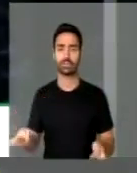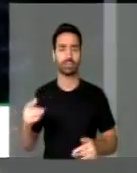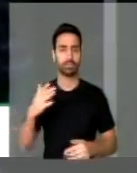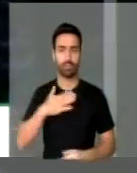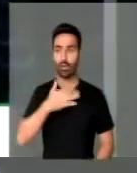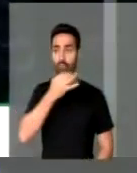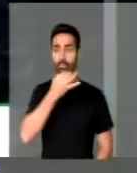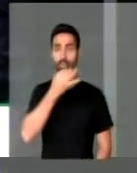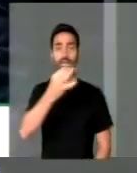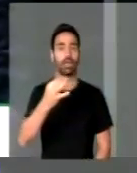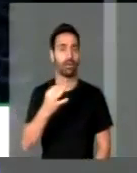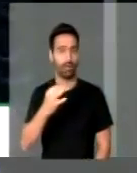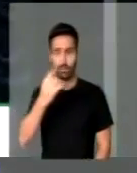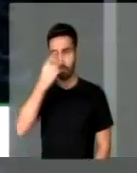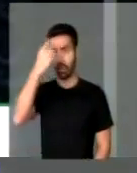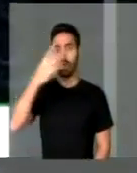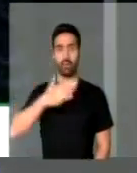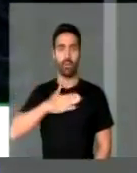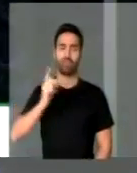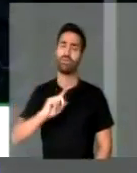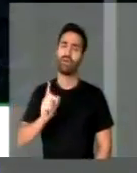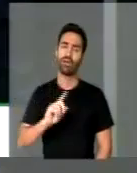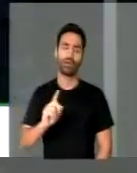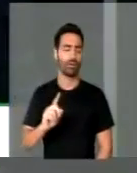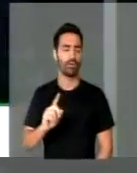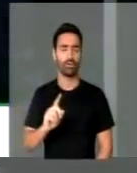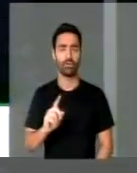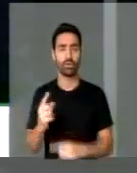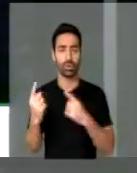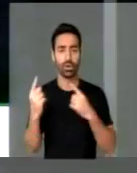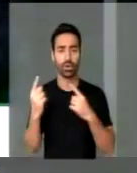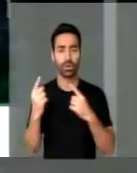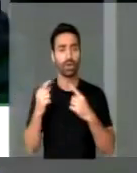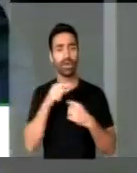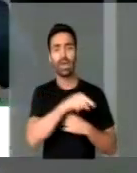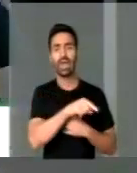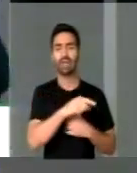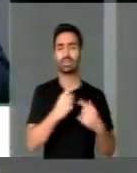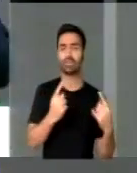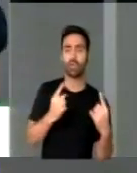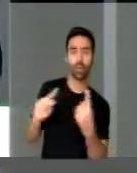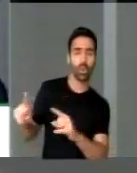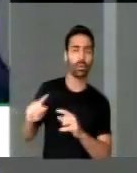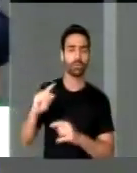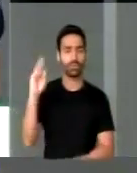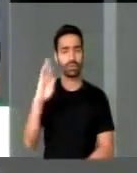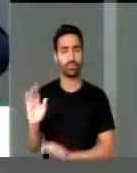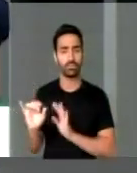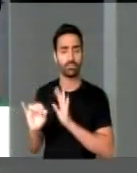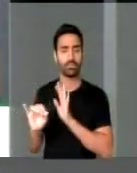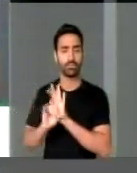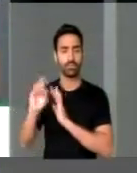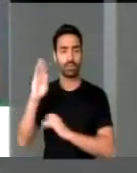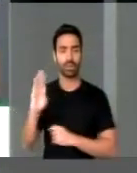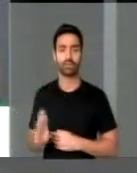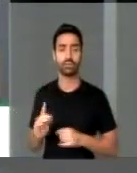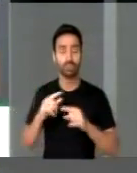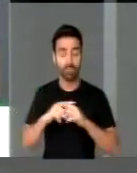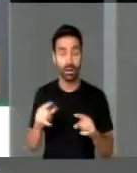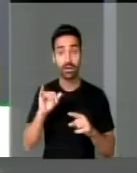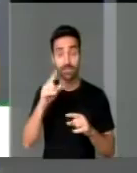ideológico. Esse discurso contra a política de conteúdo local não resiste ao debate